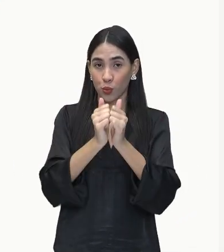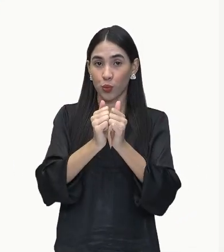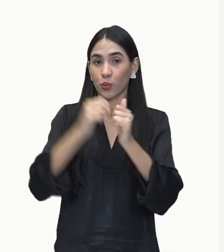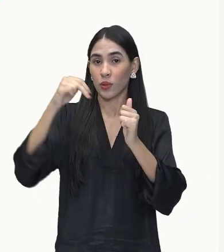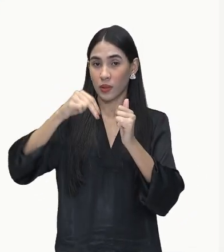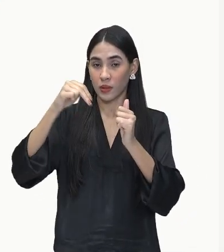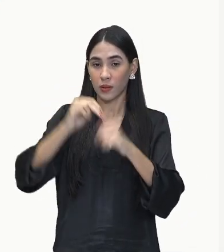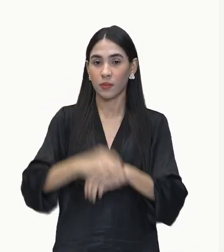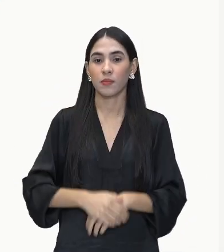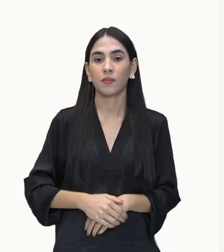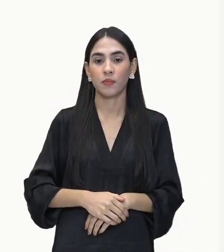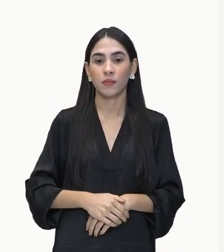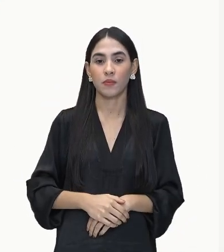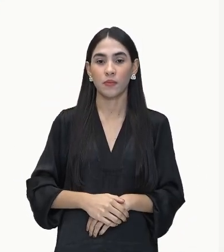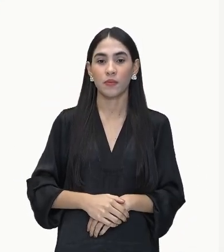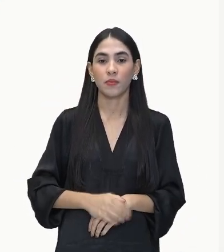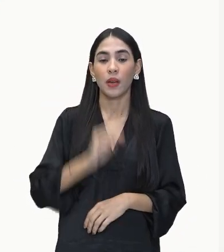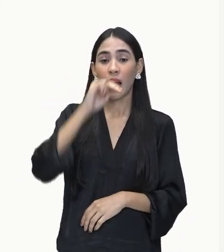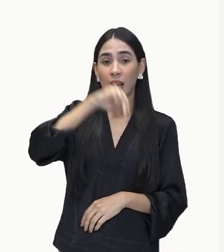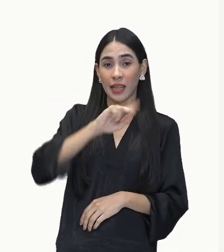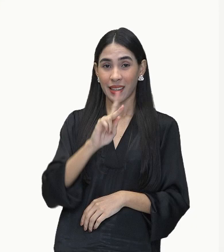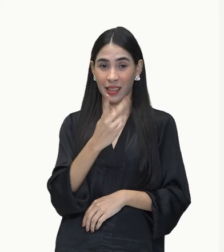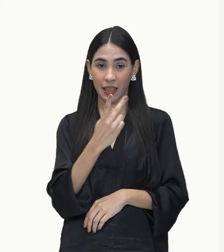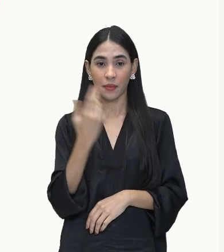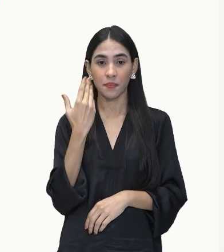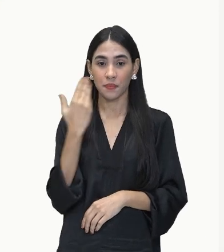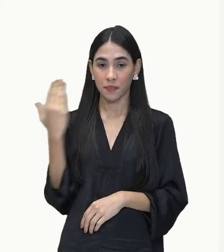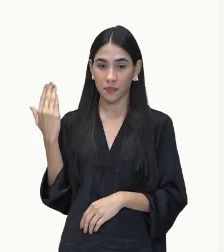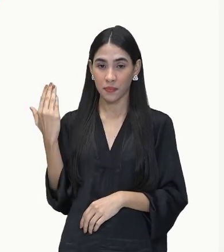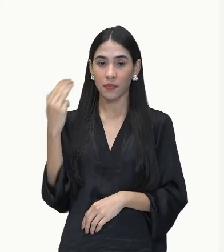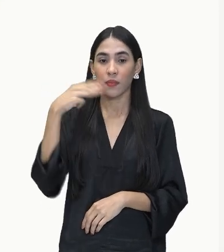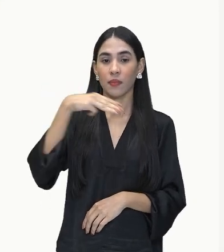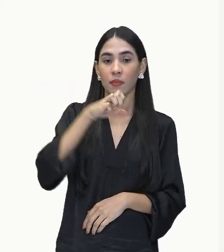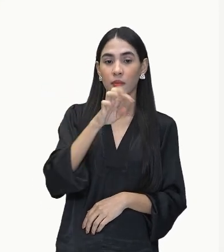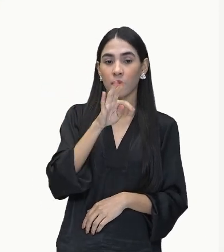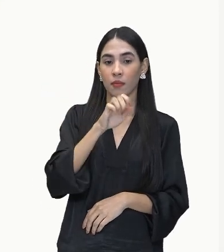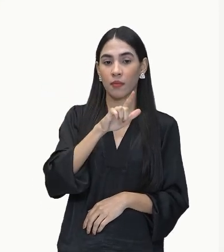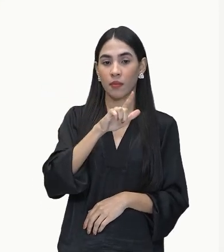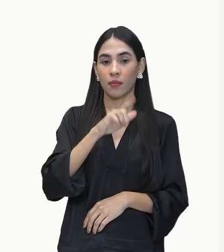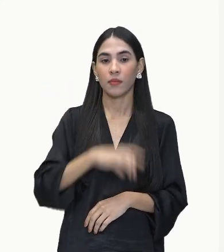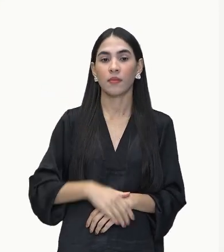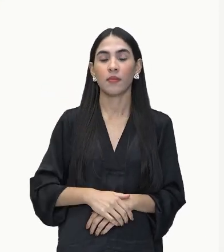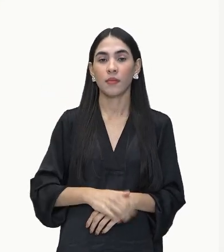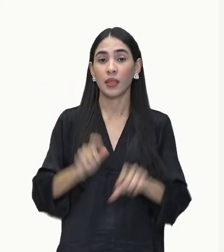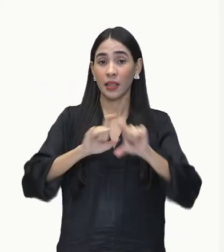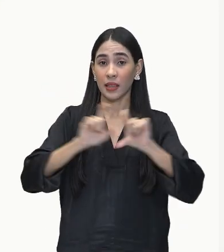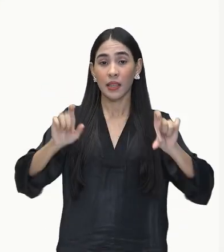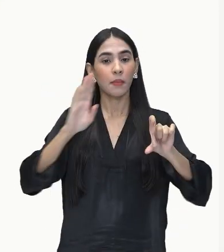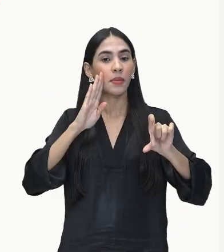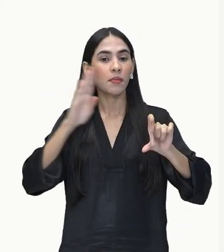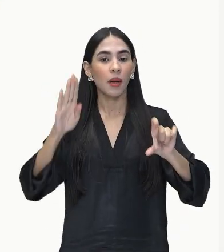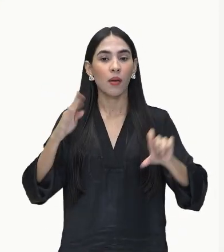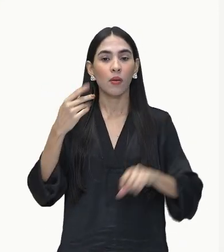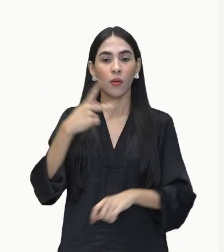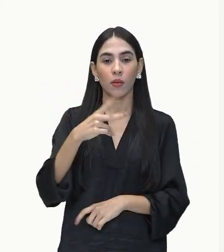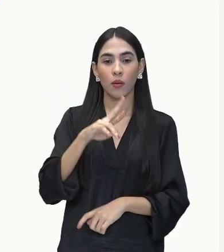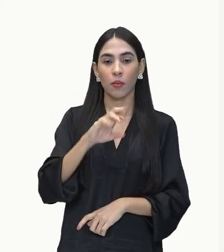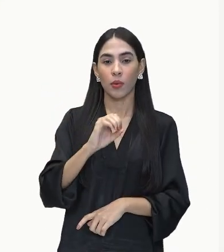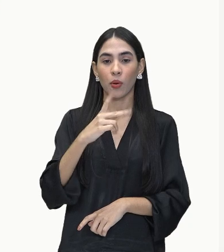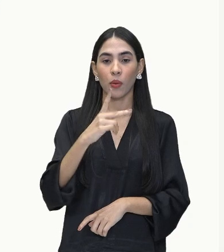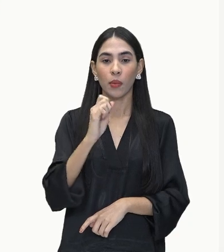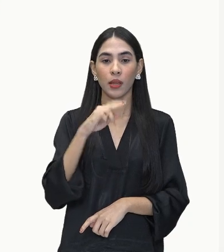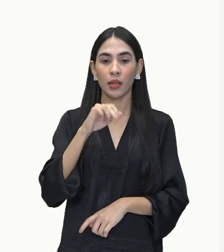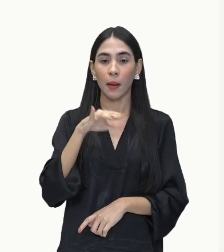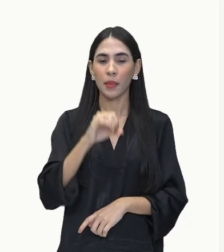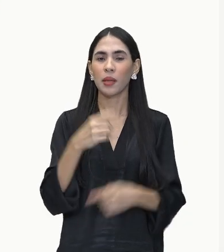formar N-metil e a cadeia principal, propanamida. Por que eu tenho que colocar o N?